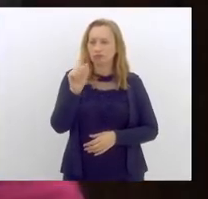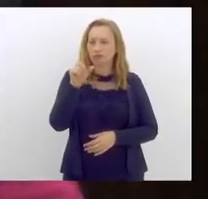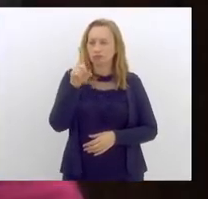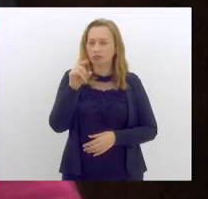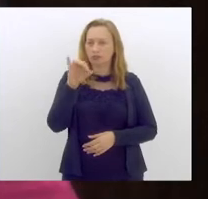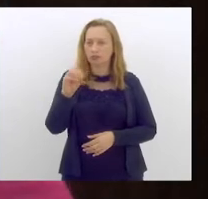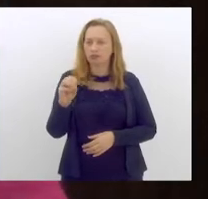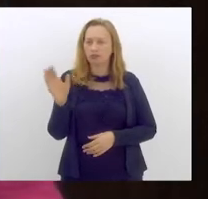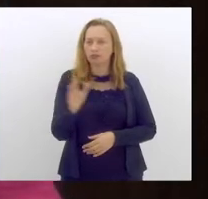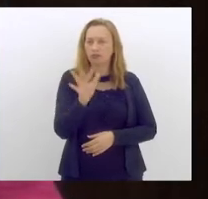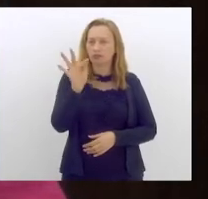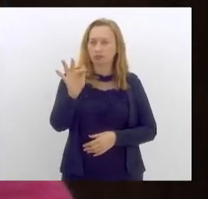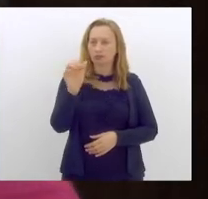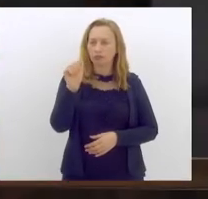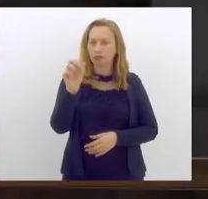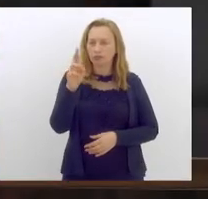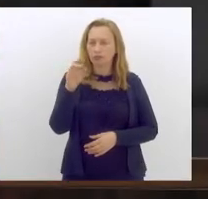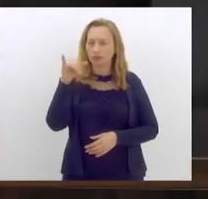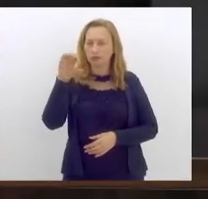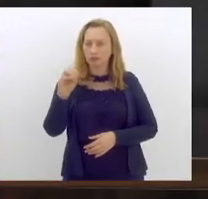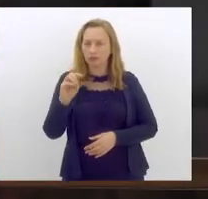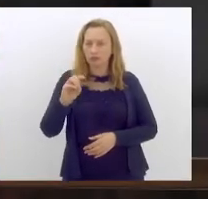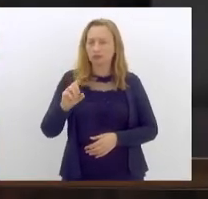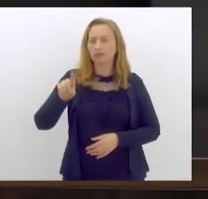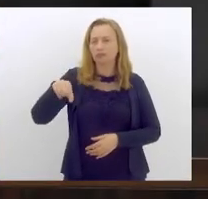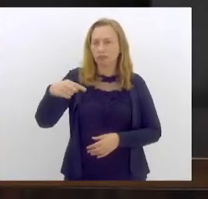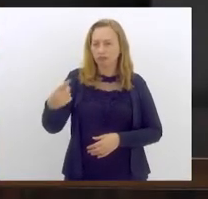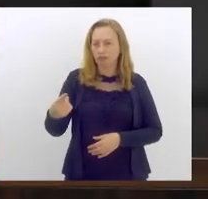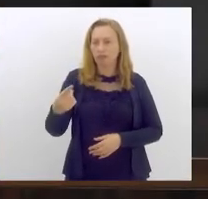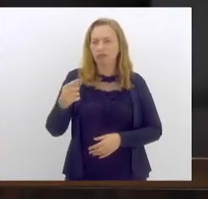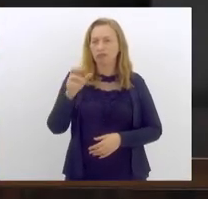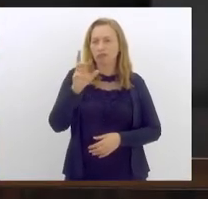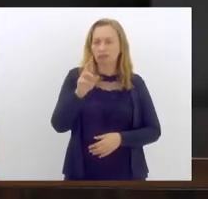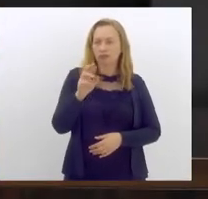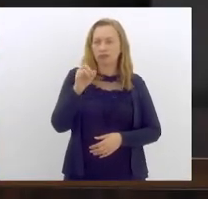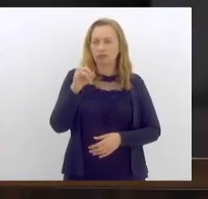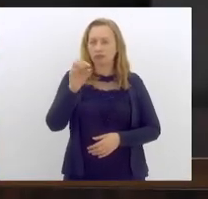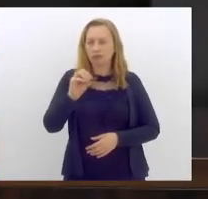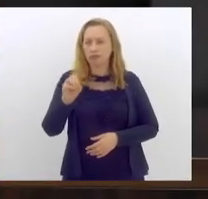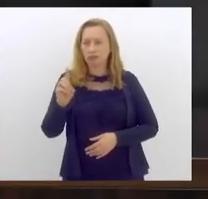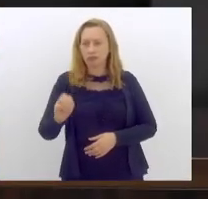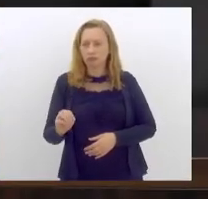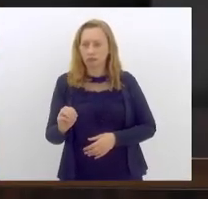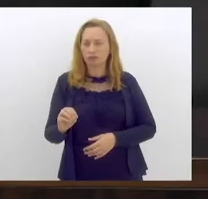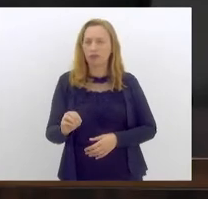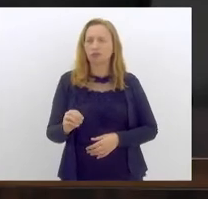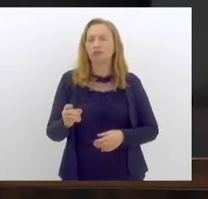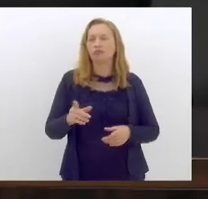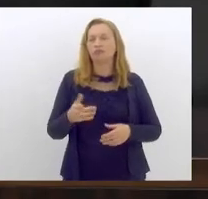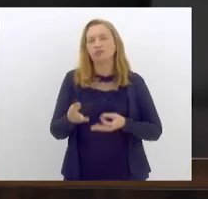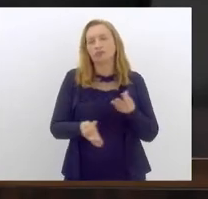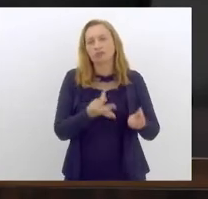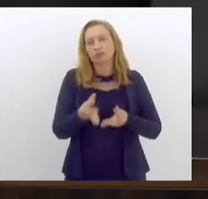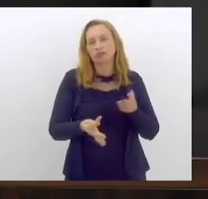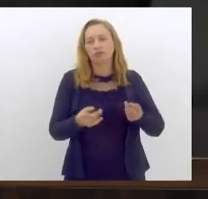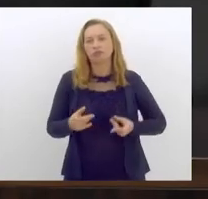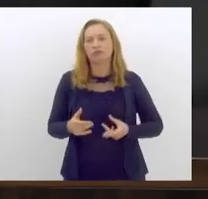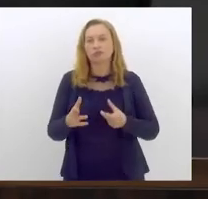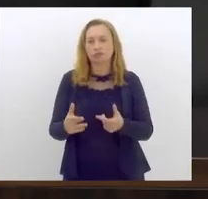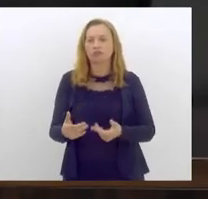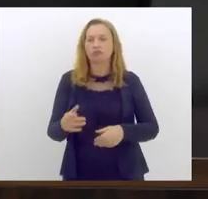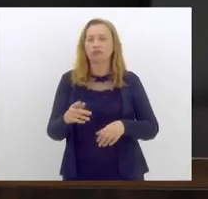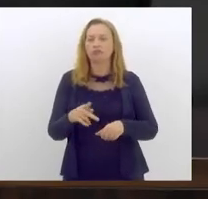e radioisótopos para o tratamento do câncer no país essa redução